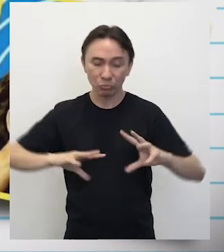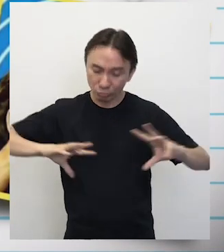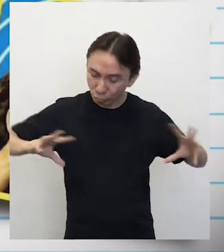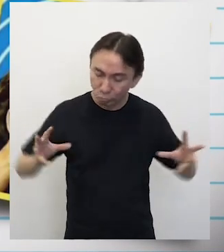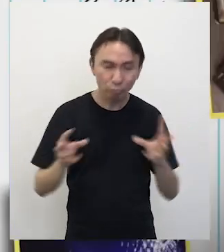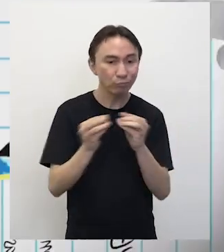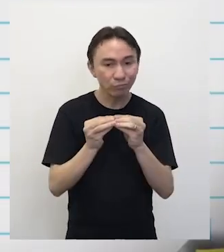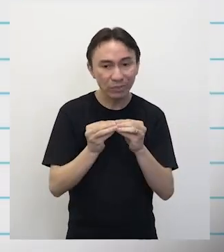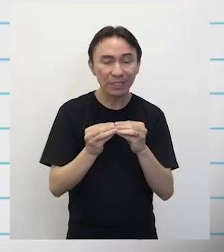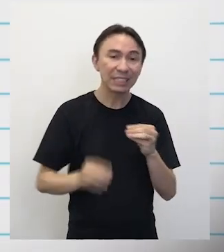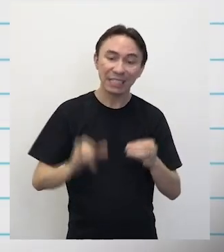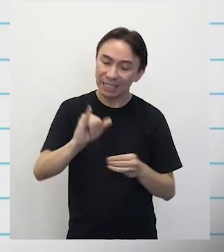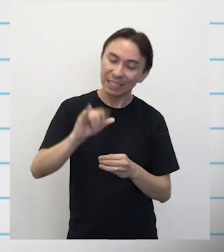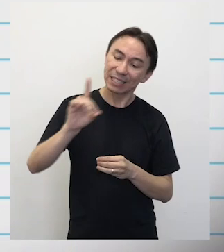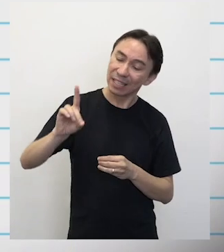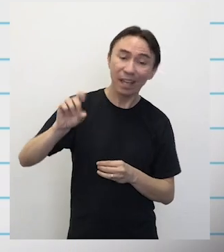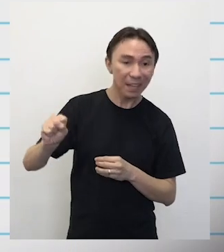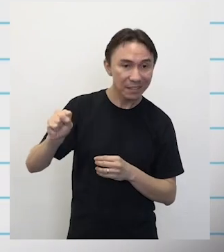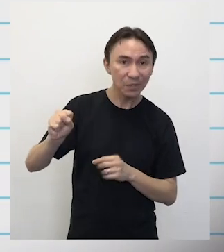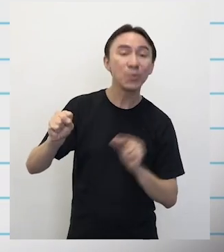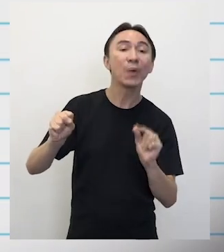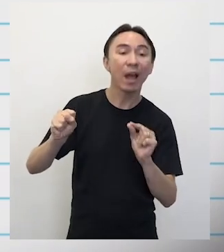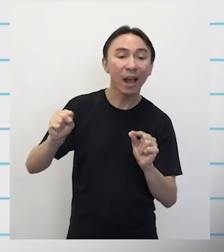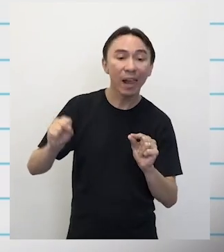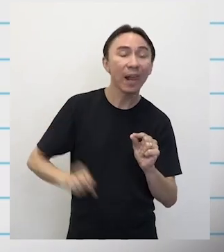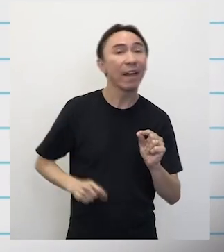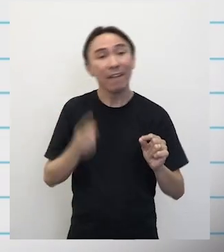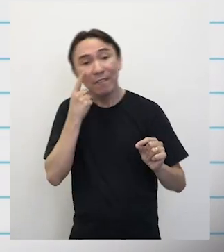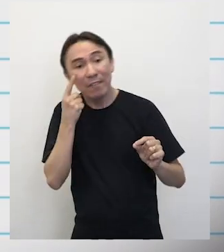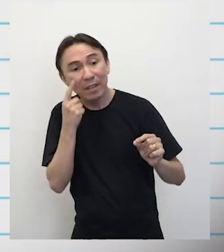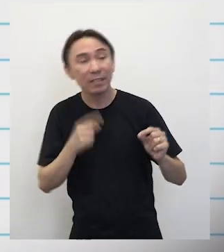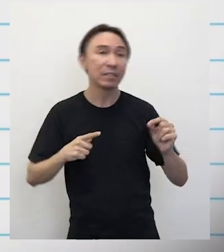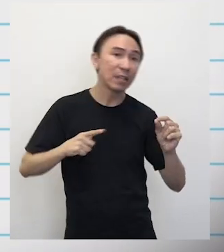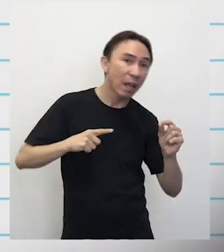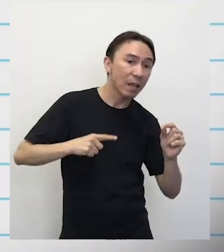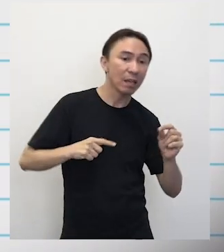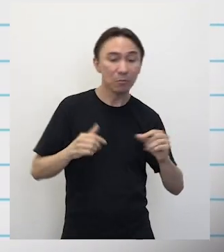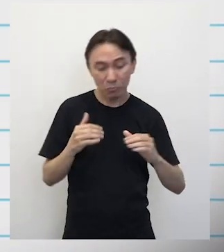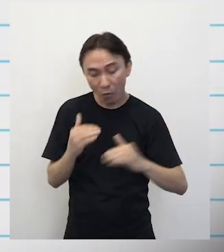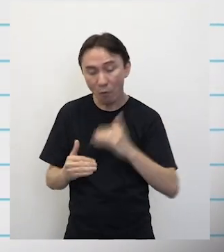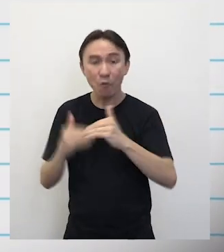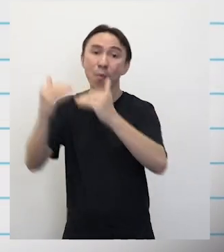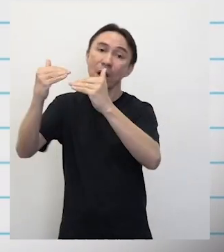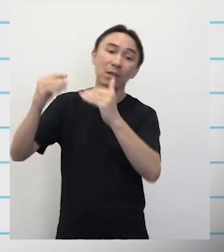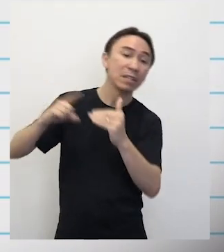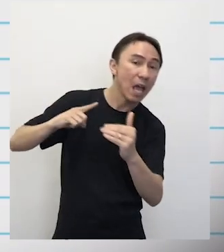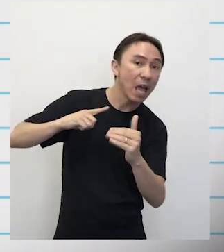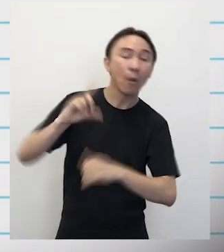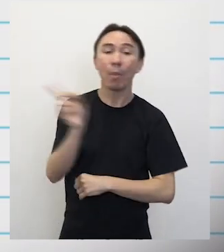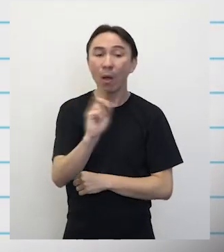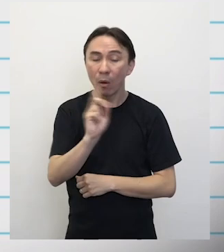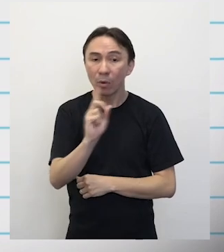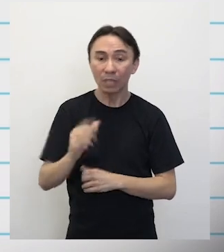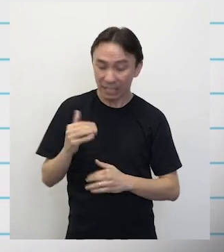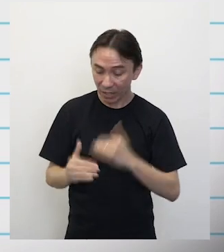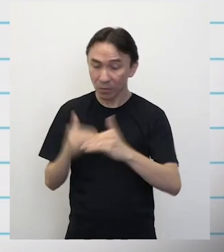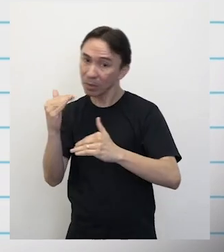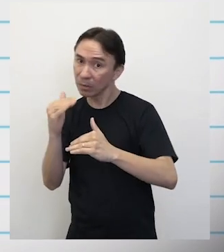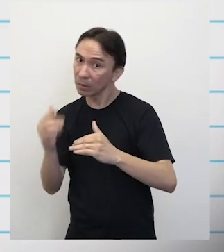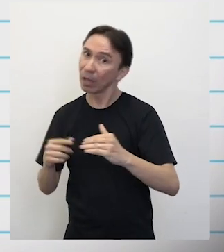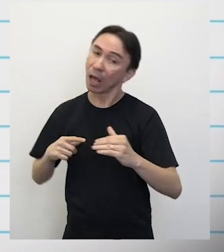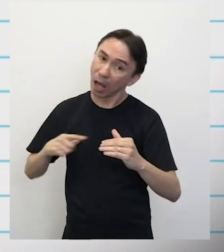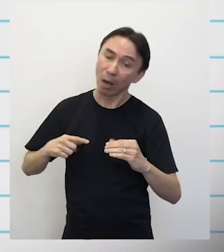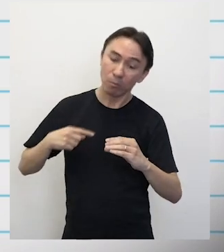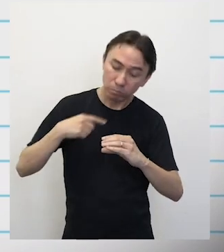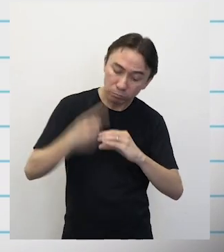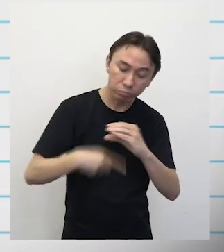os IDS. Eles servem de parâmetro para verificar se há um desenvolvimento e se esse desenvolvimento está sendo feito de maneira sustentável